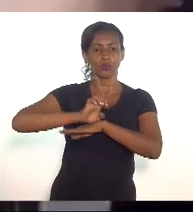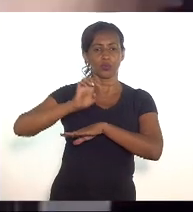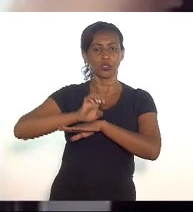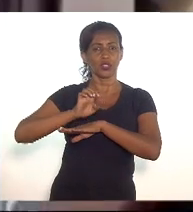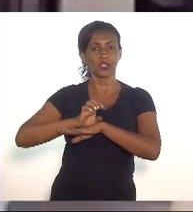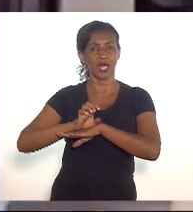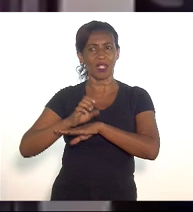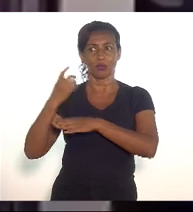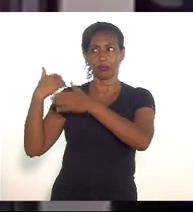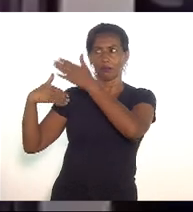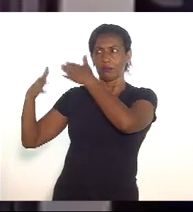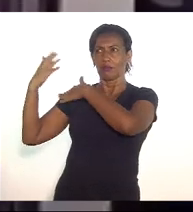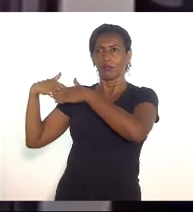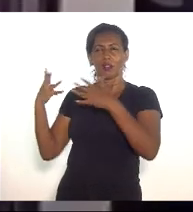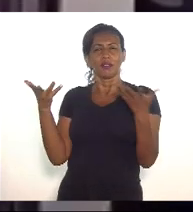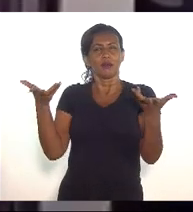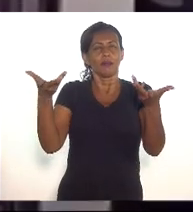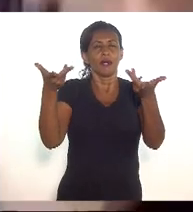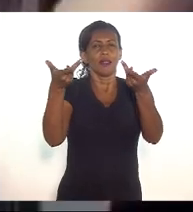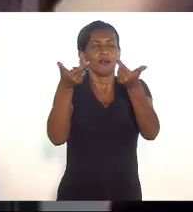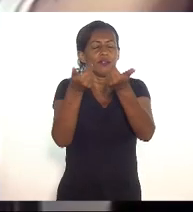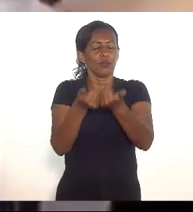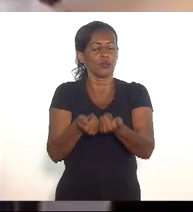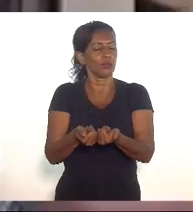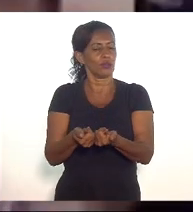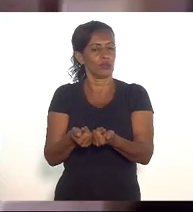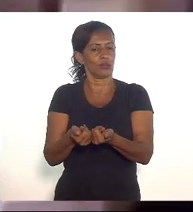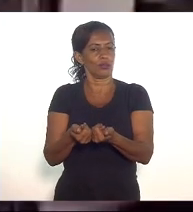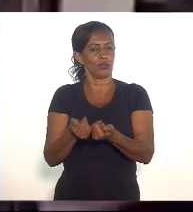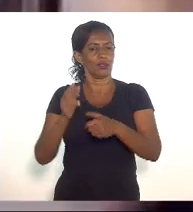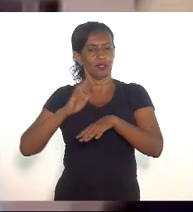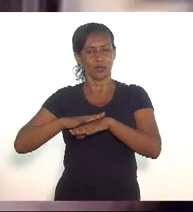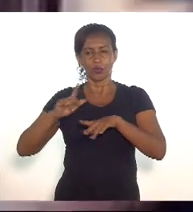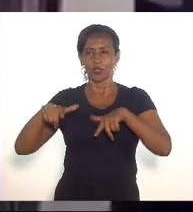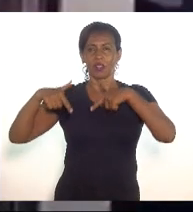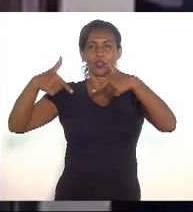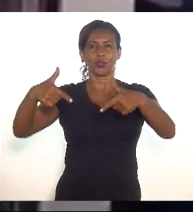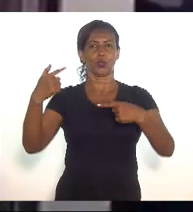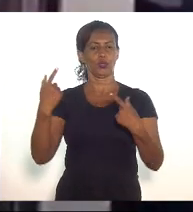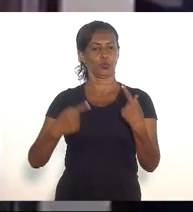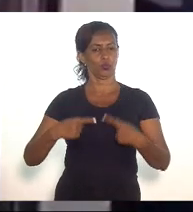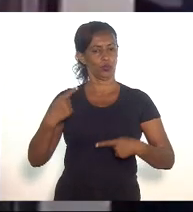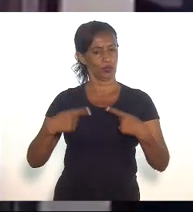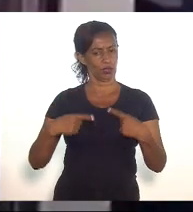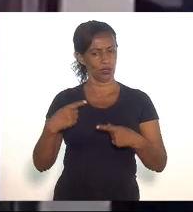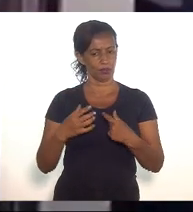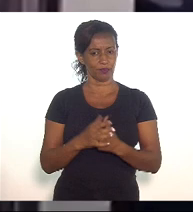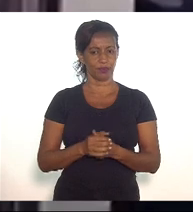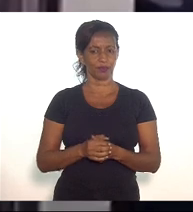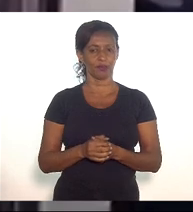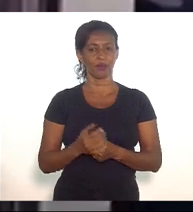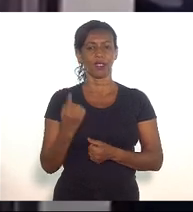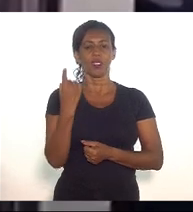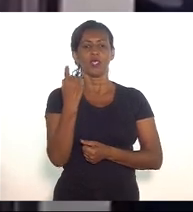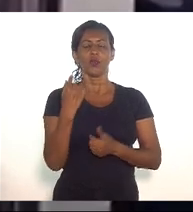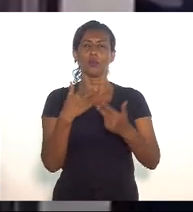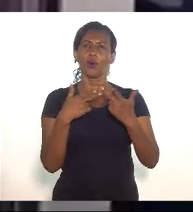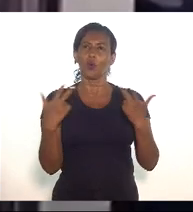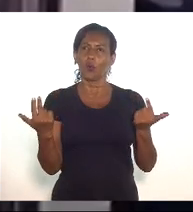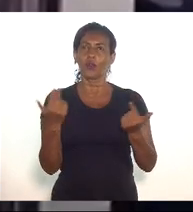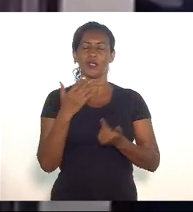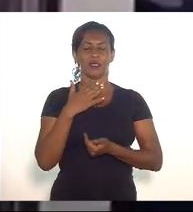ser exuberante nas suas práticas políticas. Né? E aí uma coisa que eu